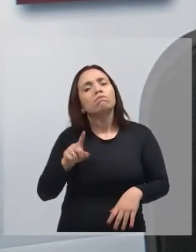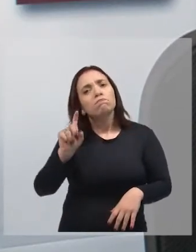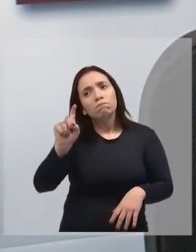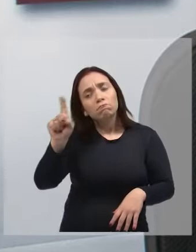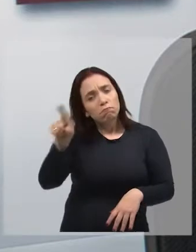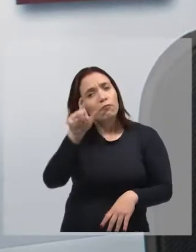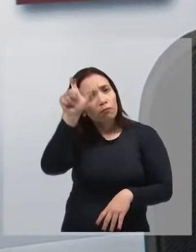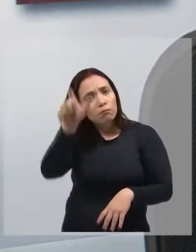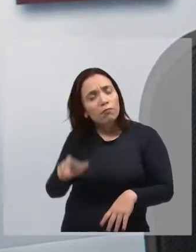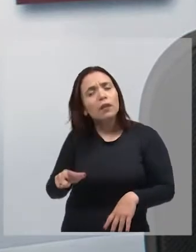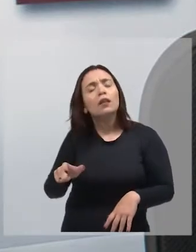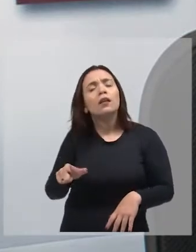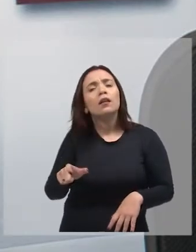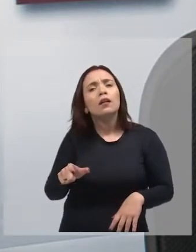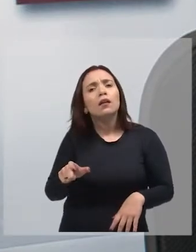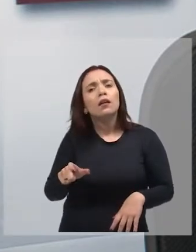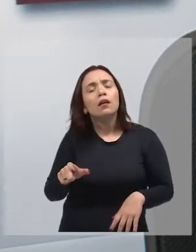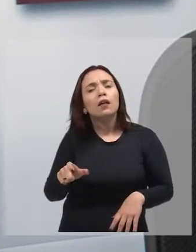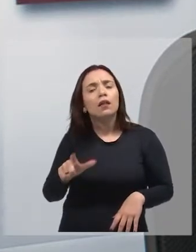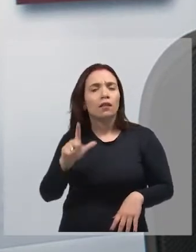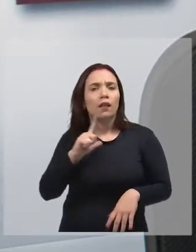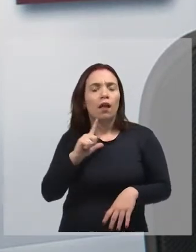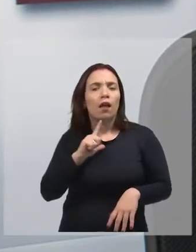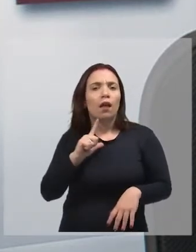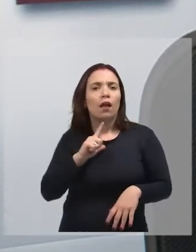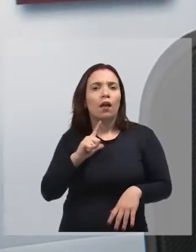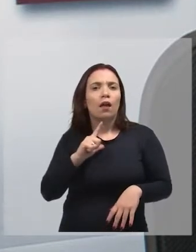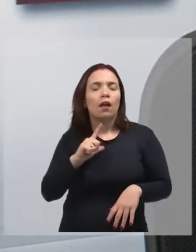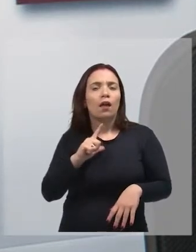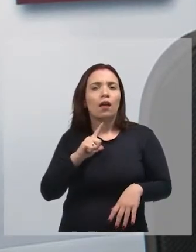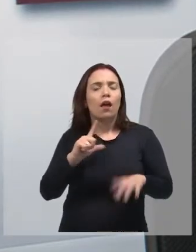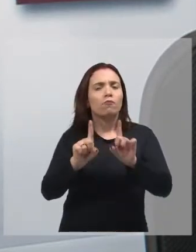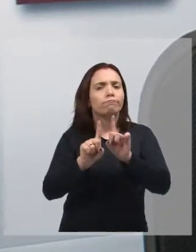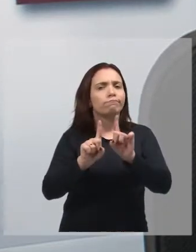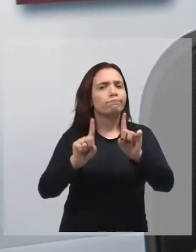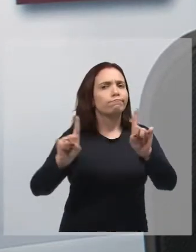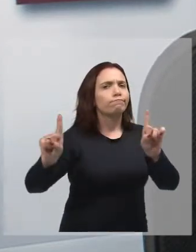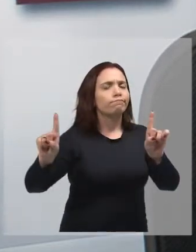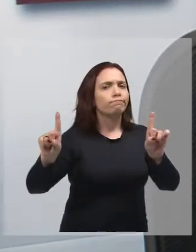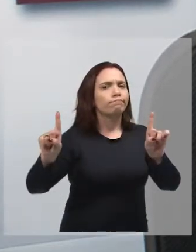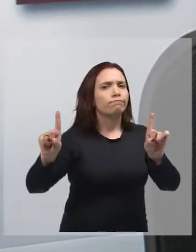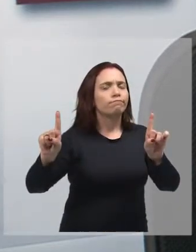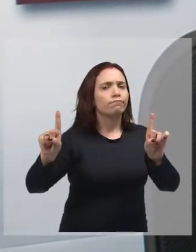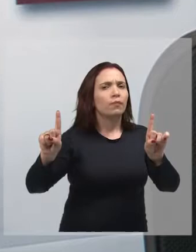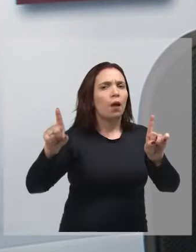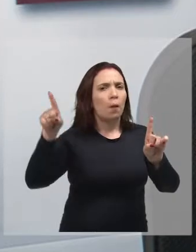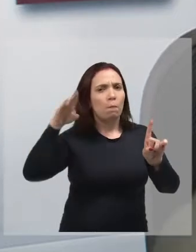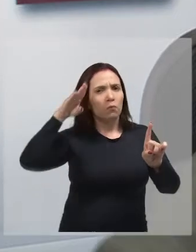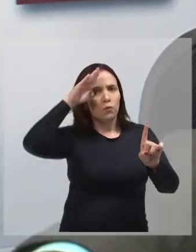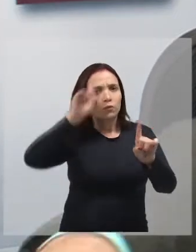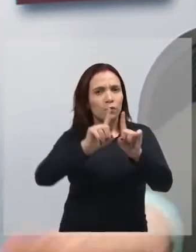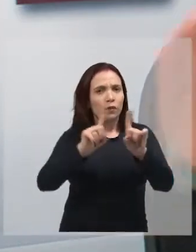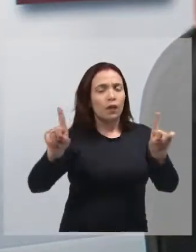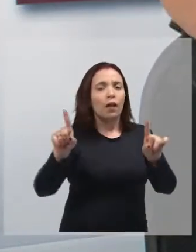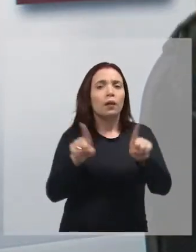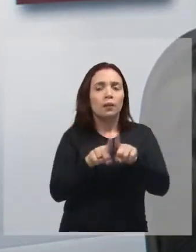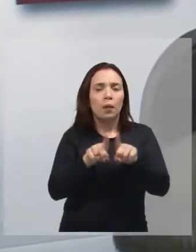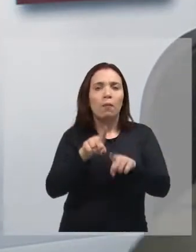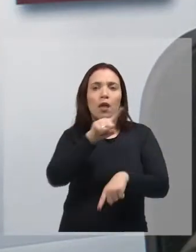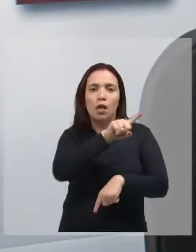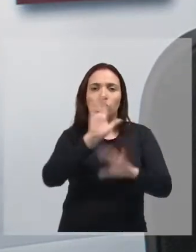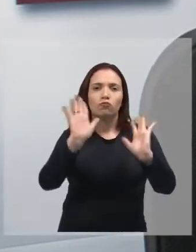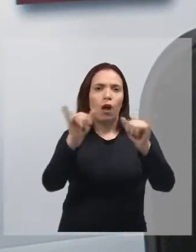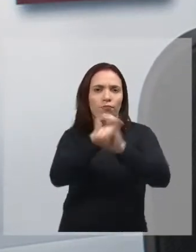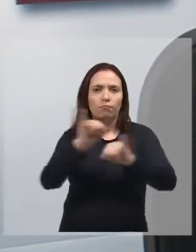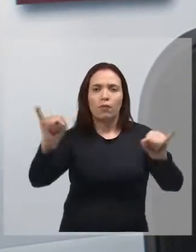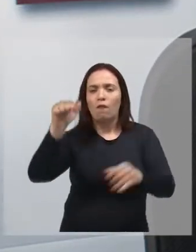tempos, tem demonstrado afastamento do governo federal, principalmente no tema da reforma da Previdência, que ele deixou bem claro que não vota